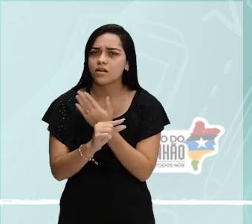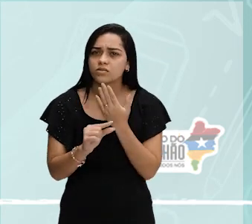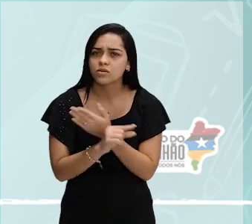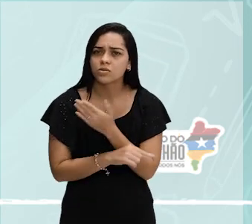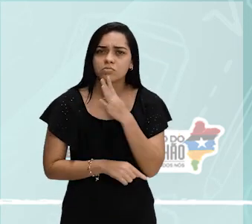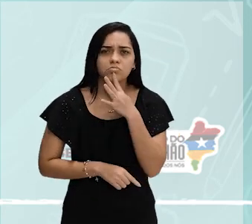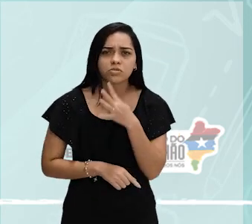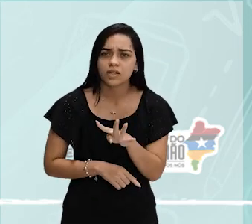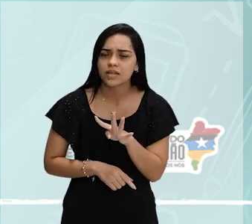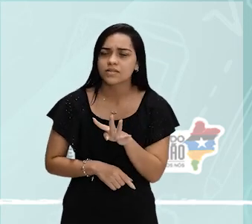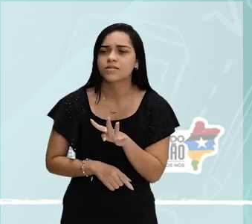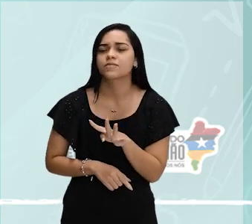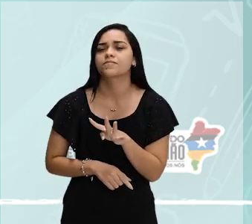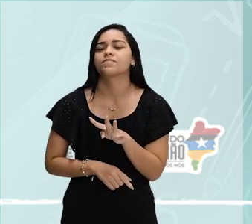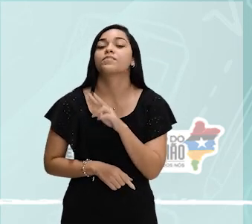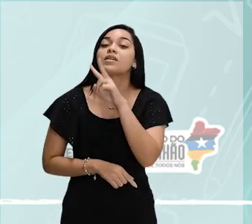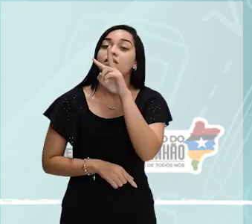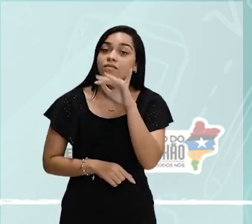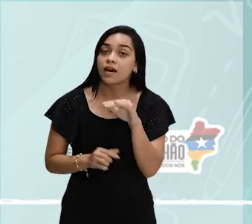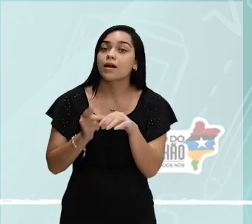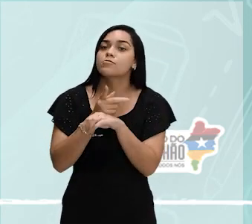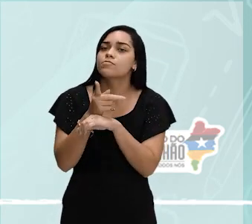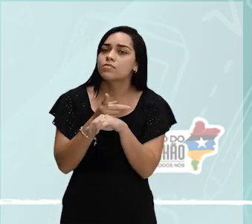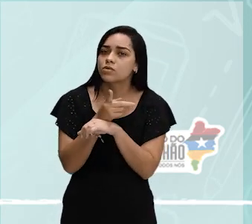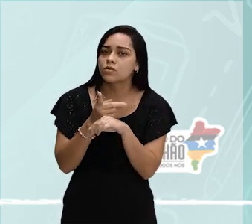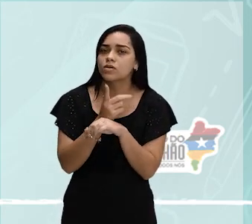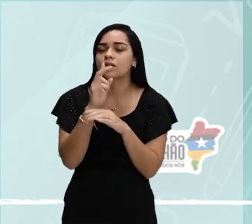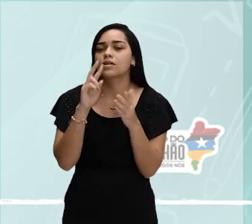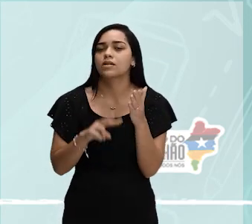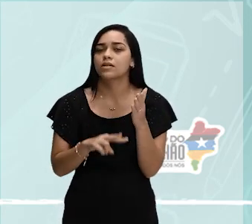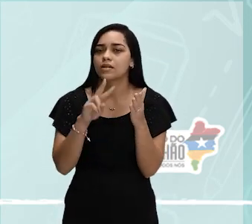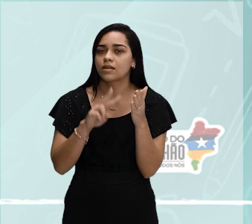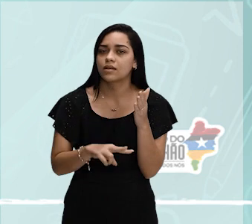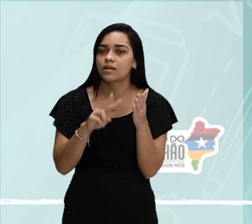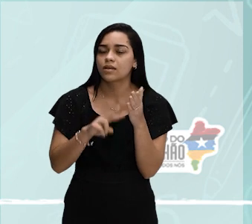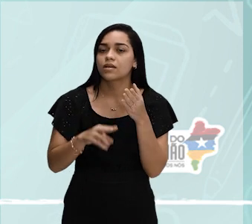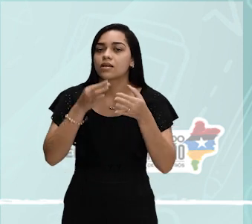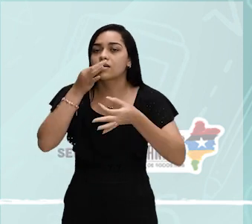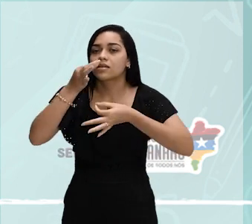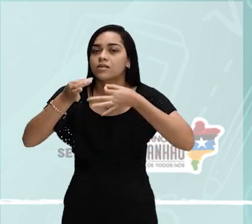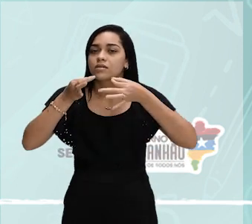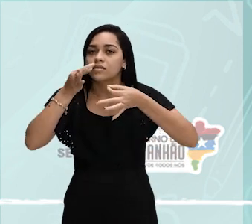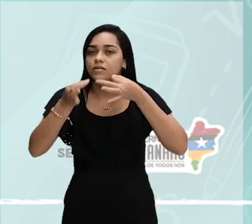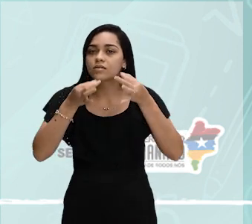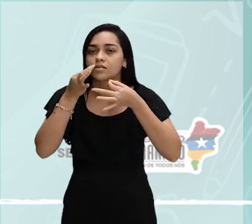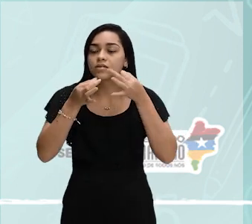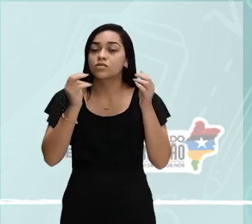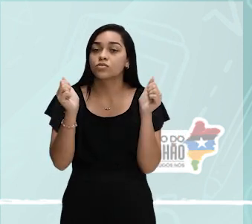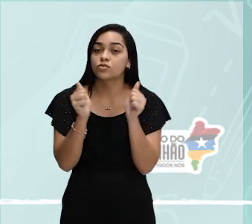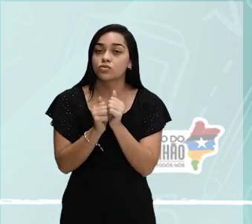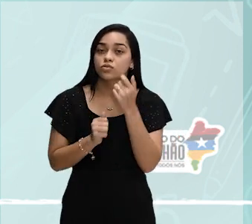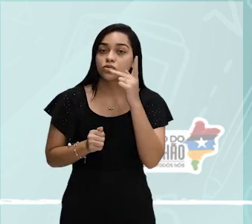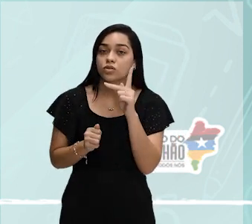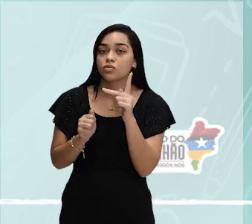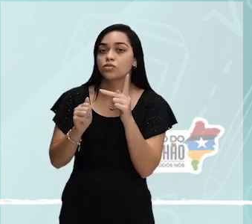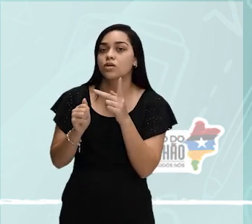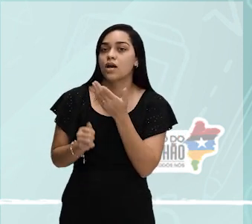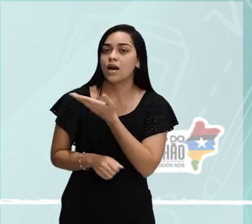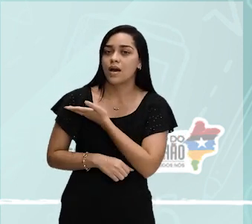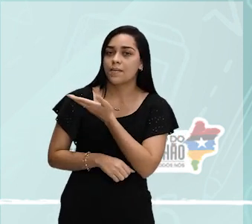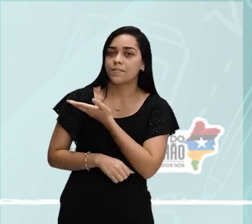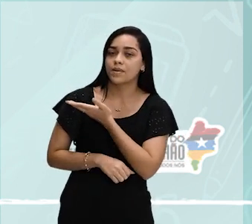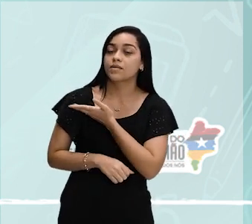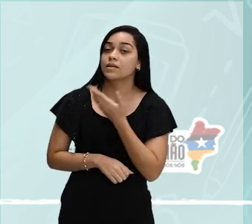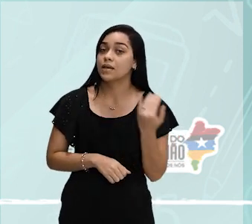Não conhece a obra? Vai atrás, leia, comente, compartilhe com seus colegas, tá bom?